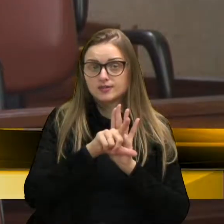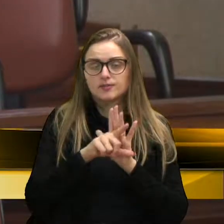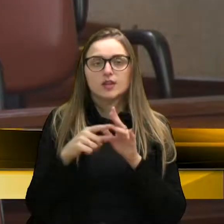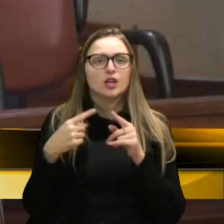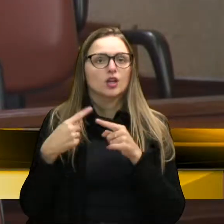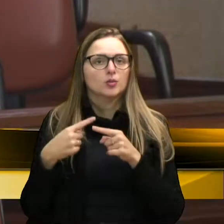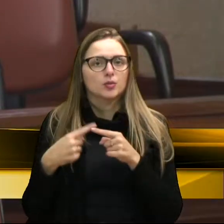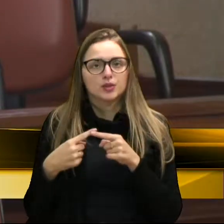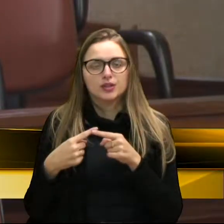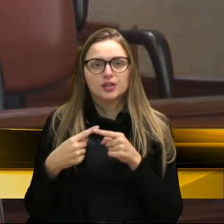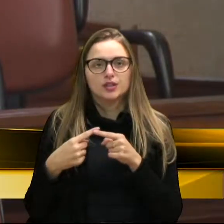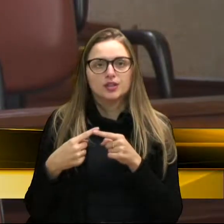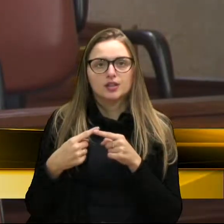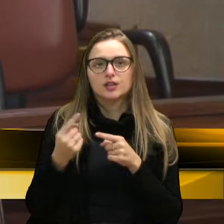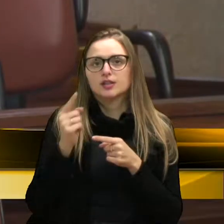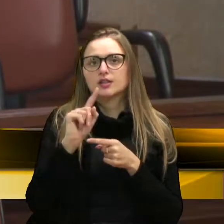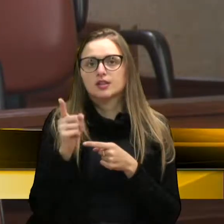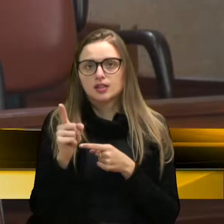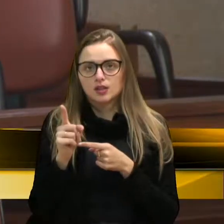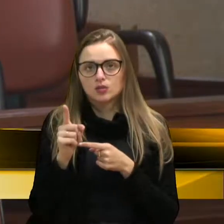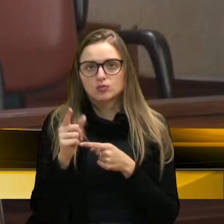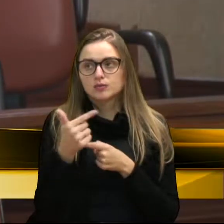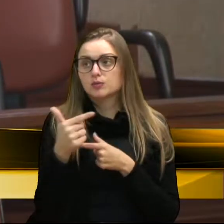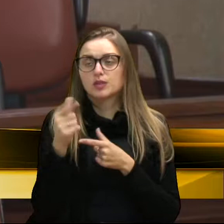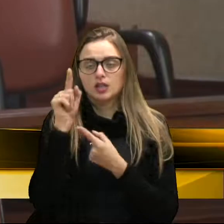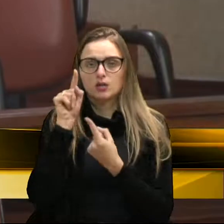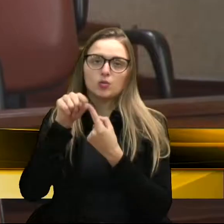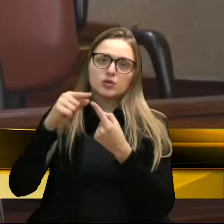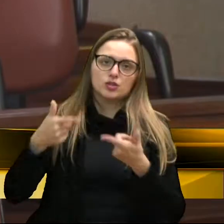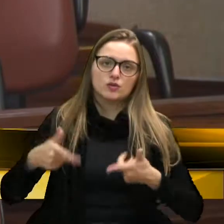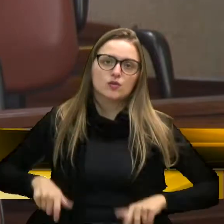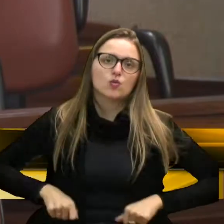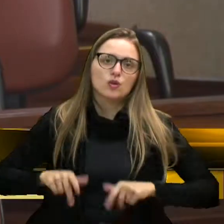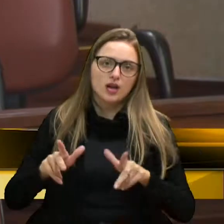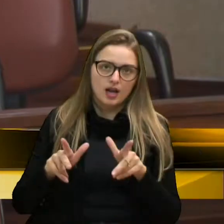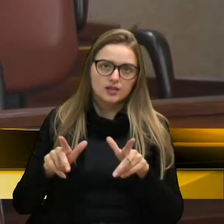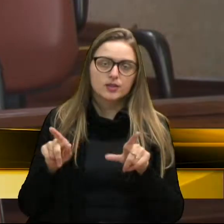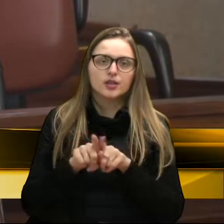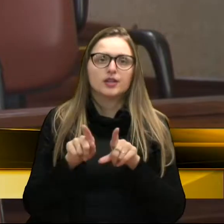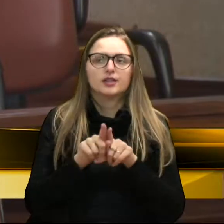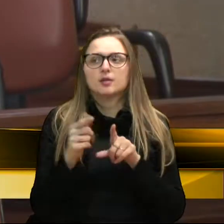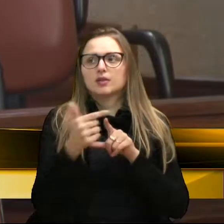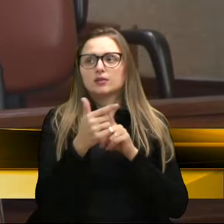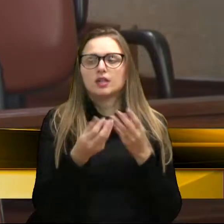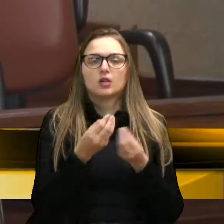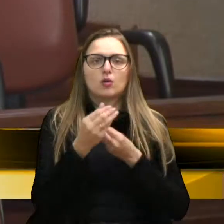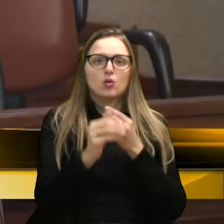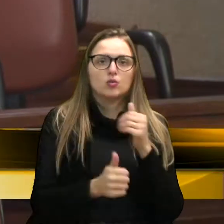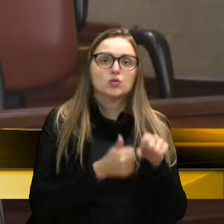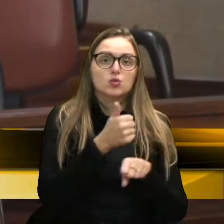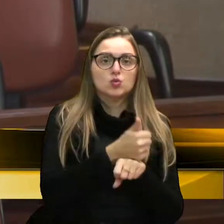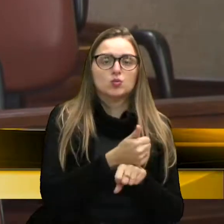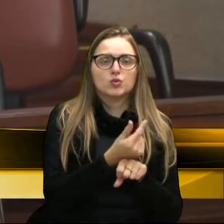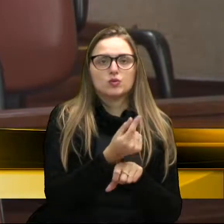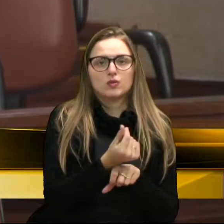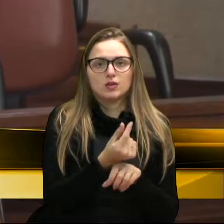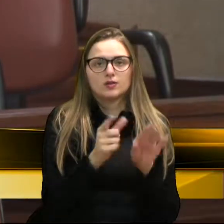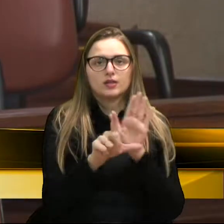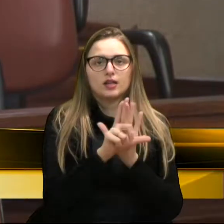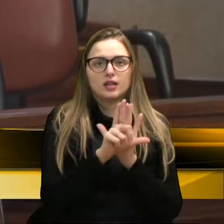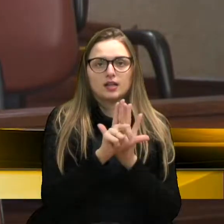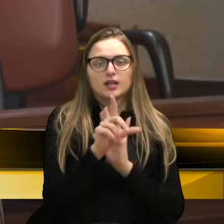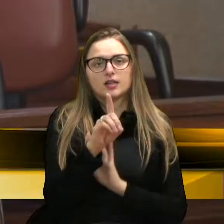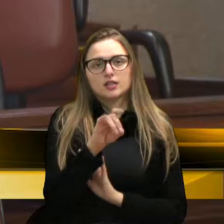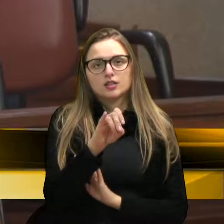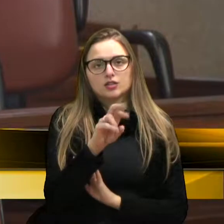há previsão dessa despesa e nenhuma forma de compensação desses valores na Lei de Diretrizes Orçamentárias.